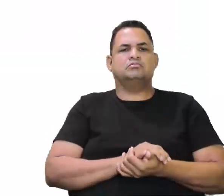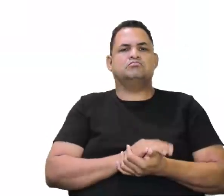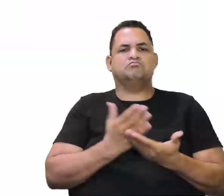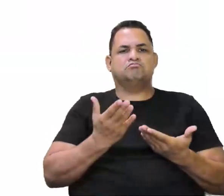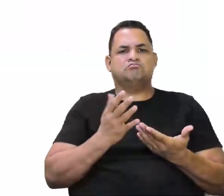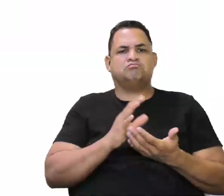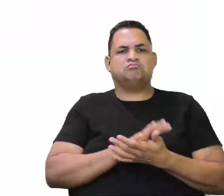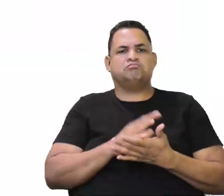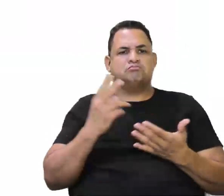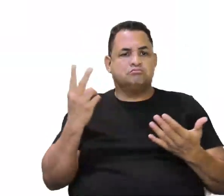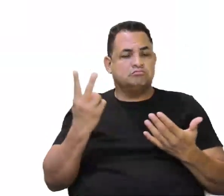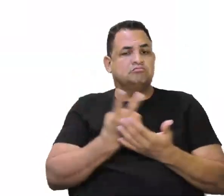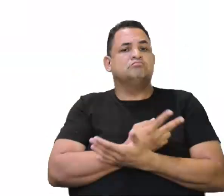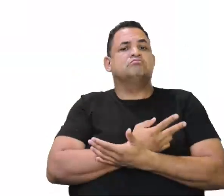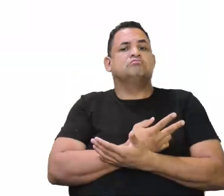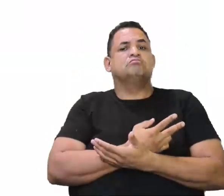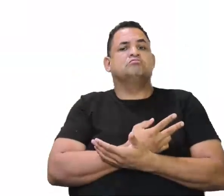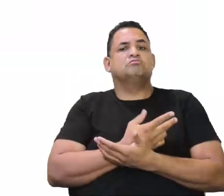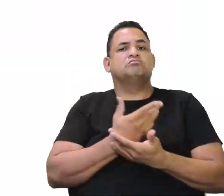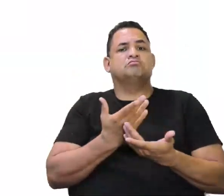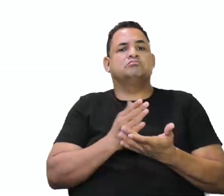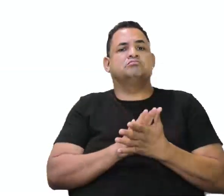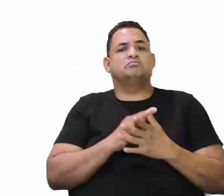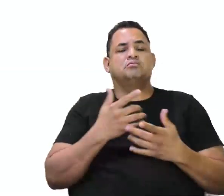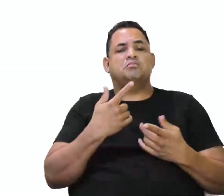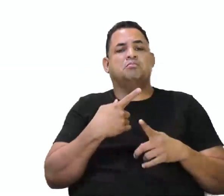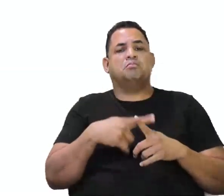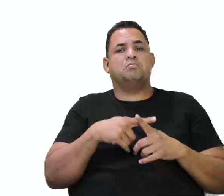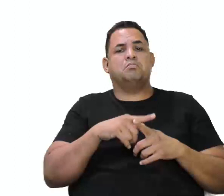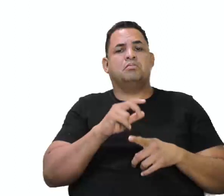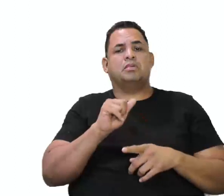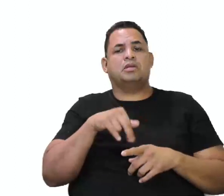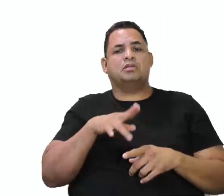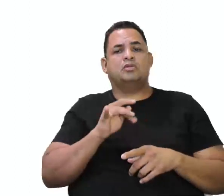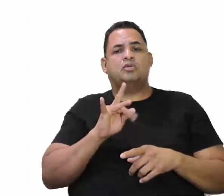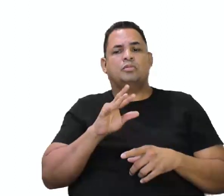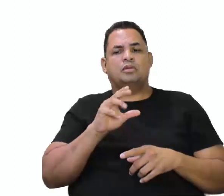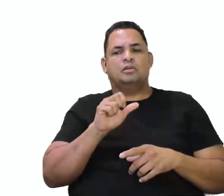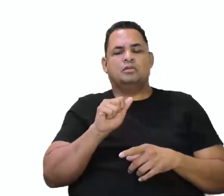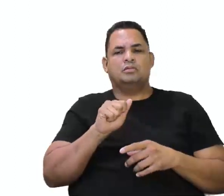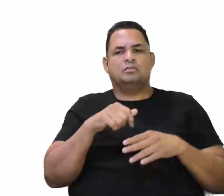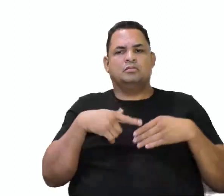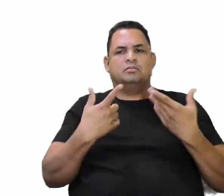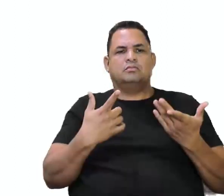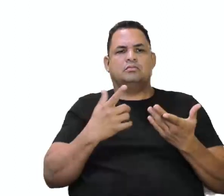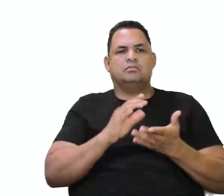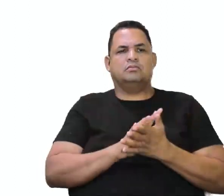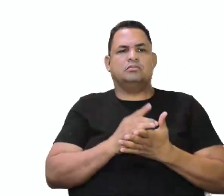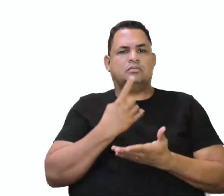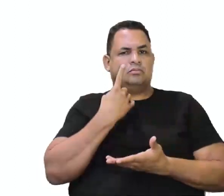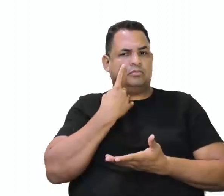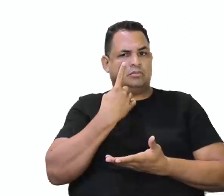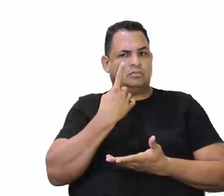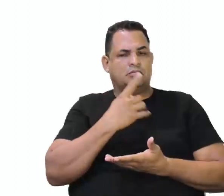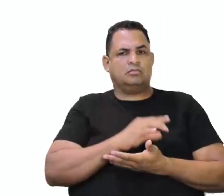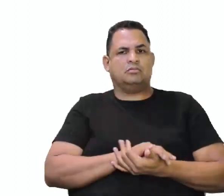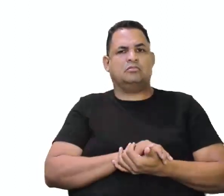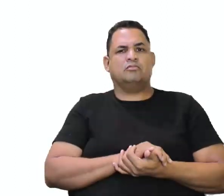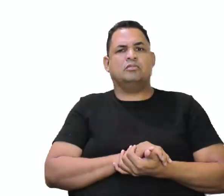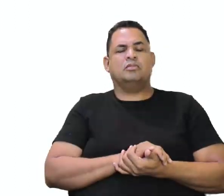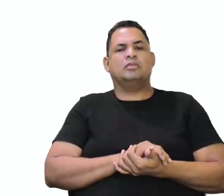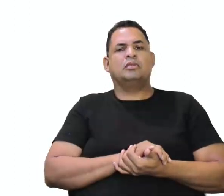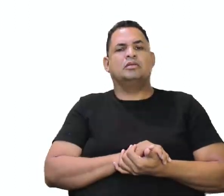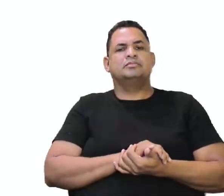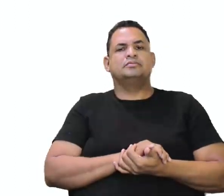em sua grande maioria, é provocado por ações antrópicas. Aí a gente vai frisar, né, que essas